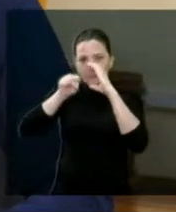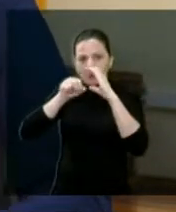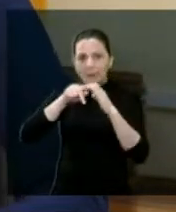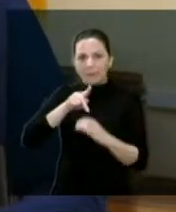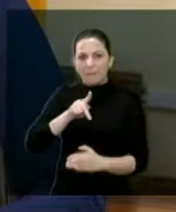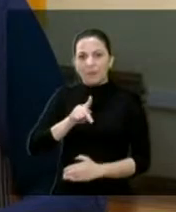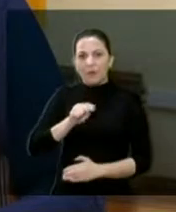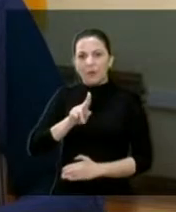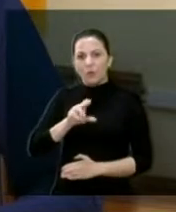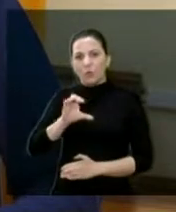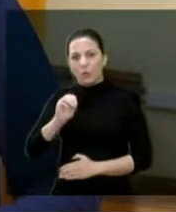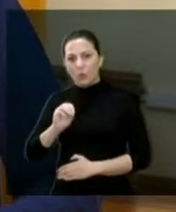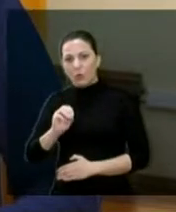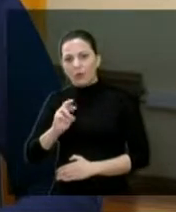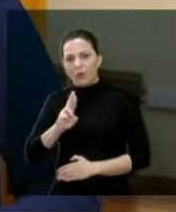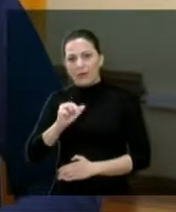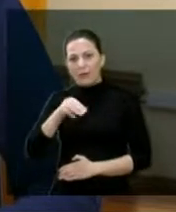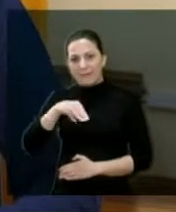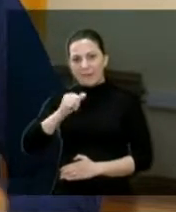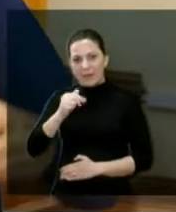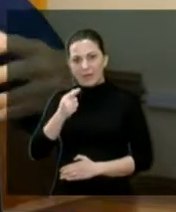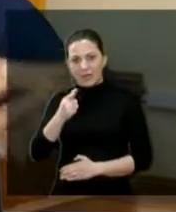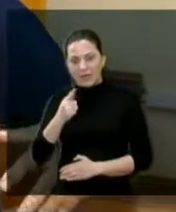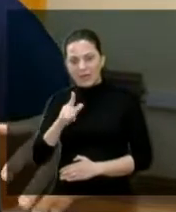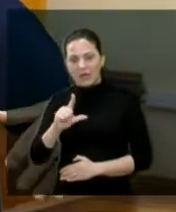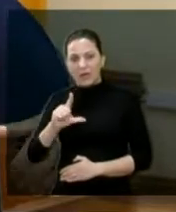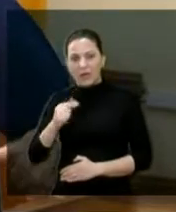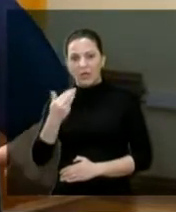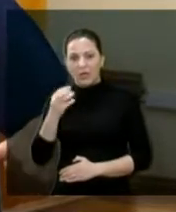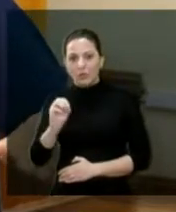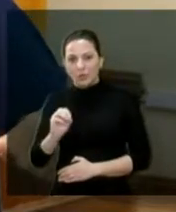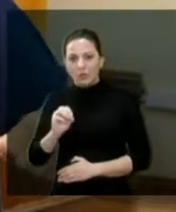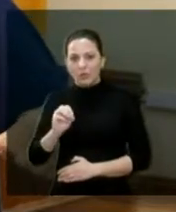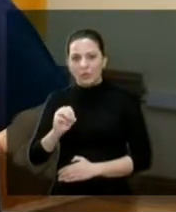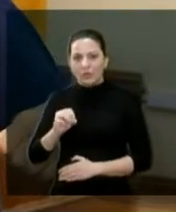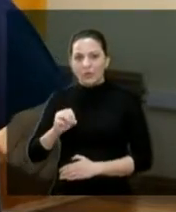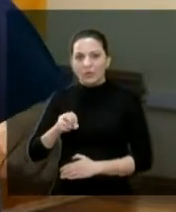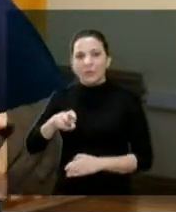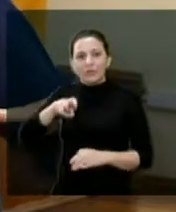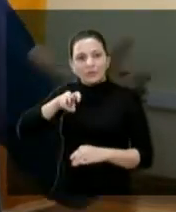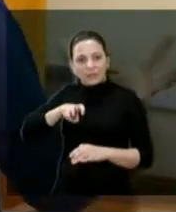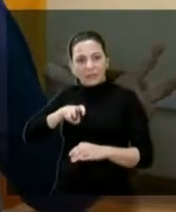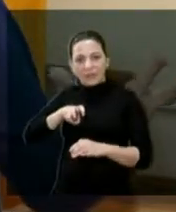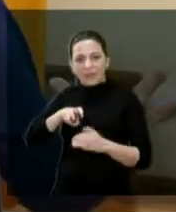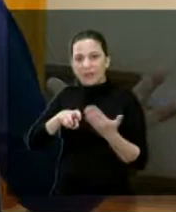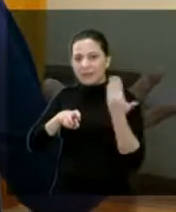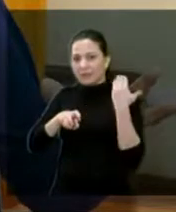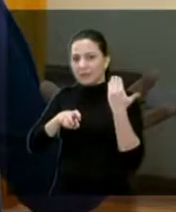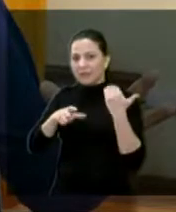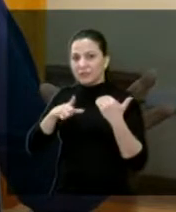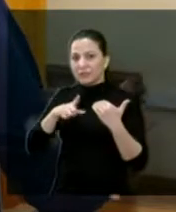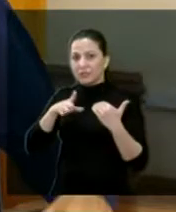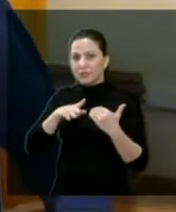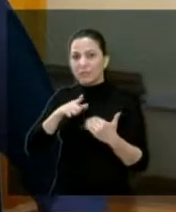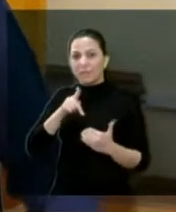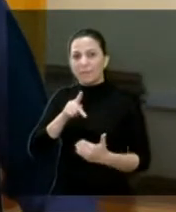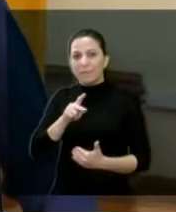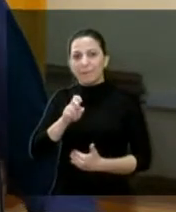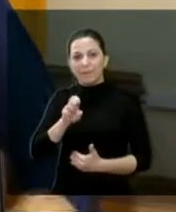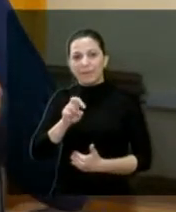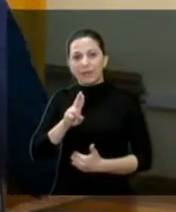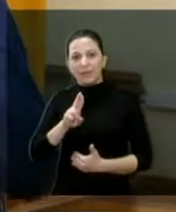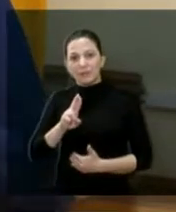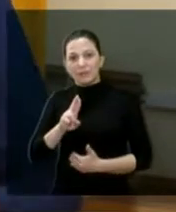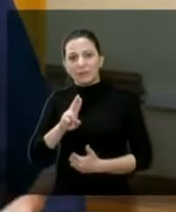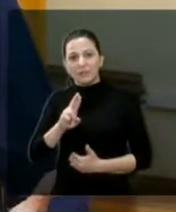Ramalho. Nós fomos lá no sítio do tio dele. Eu sentei aqui para fazer, atrás tinha um galinheiro e tinha um peru.